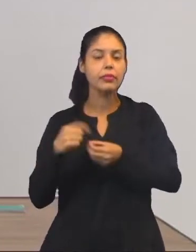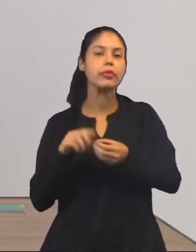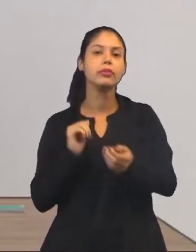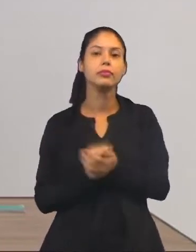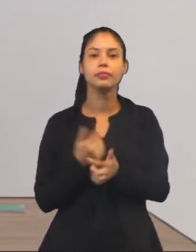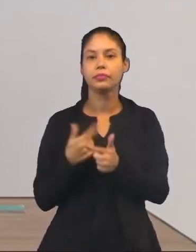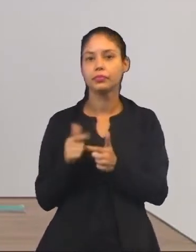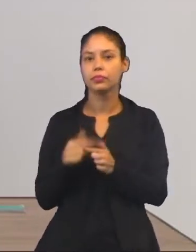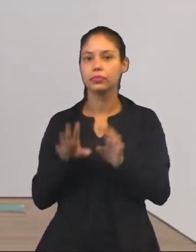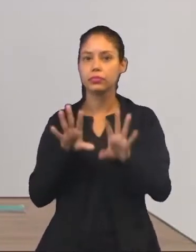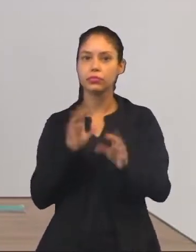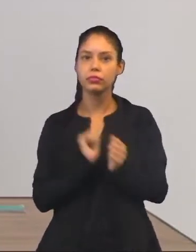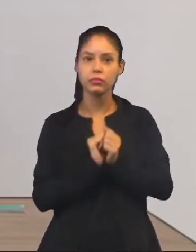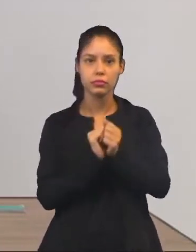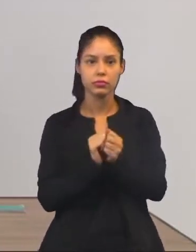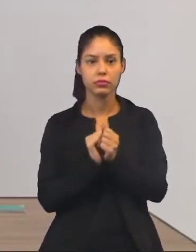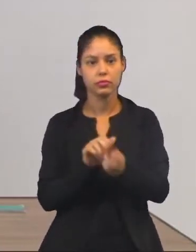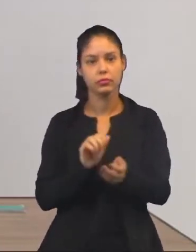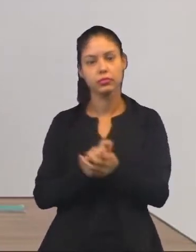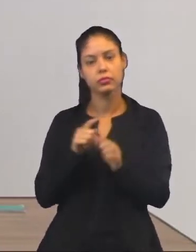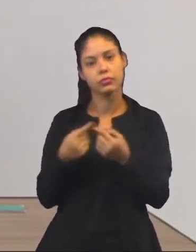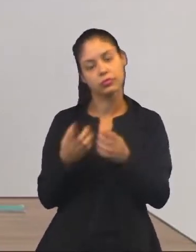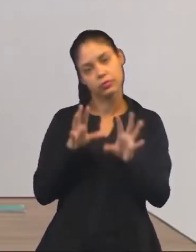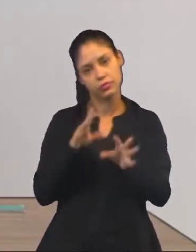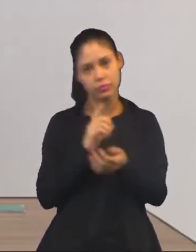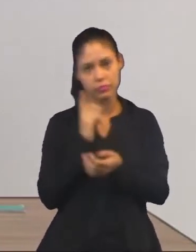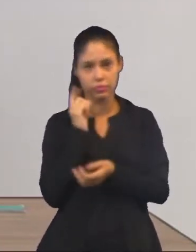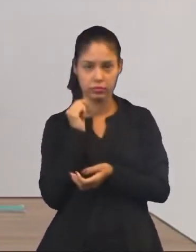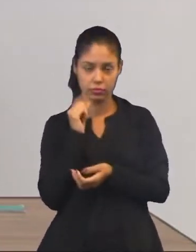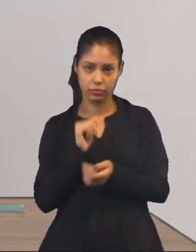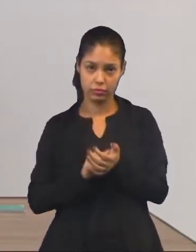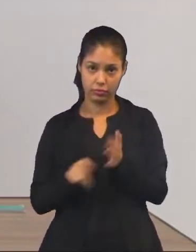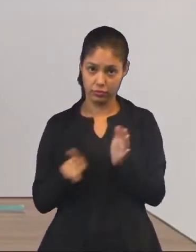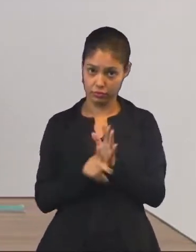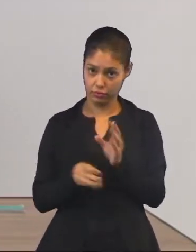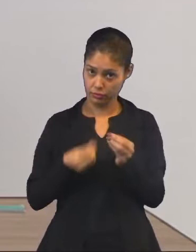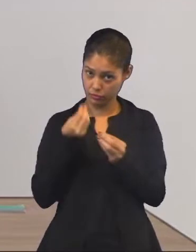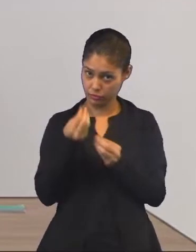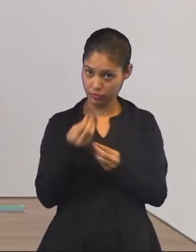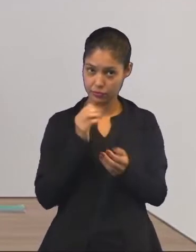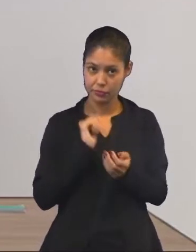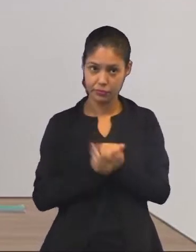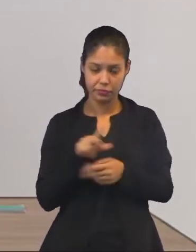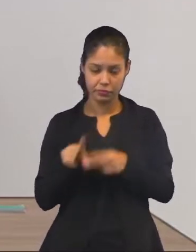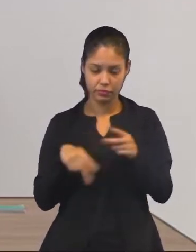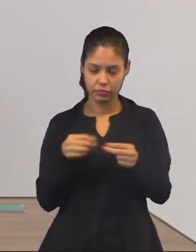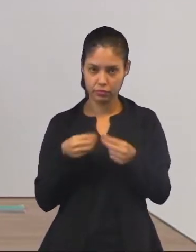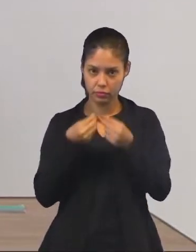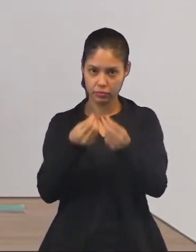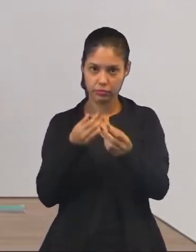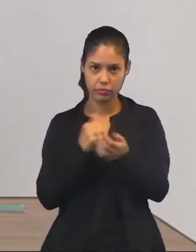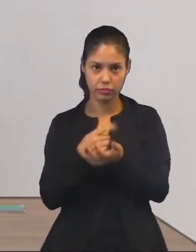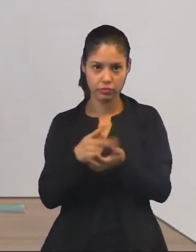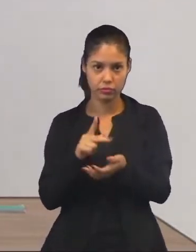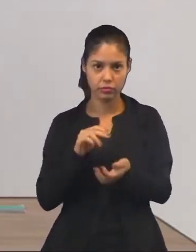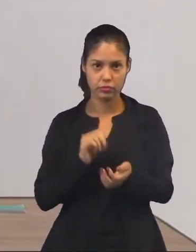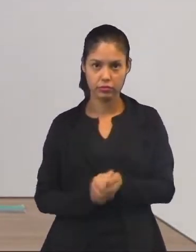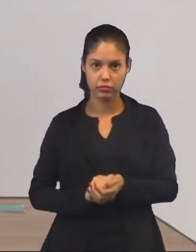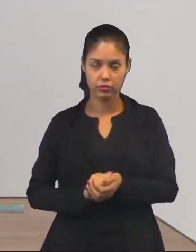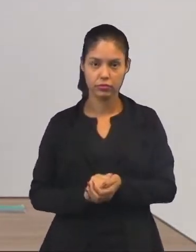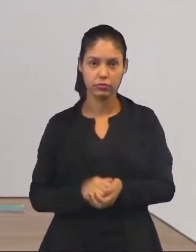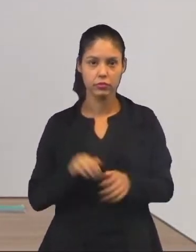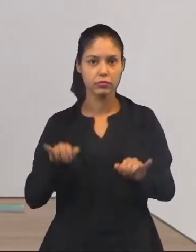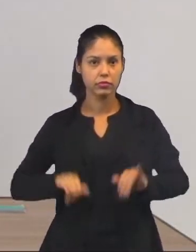a situação para marcarmos juntos. Porém, desses lápis, ela decidiu presentear sua prima. Certo? Então, se ela